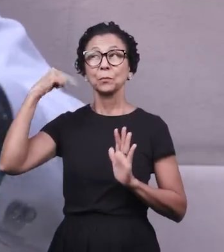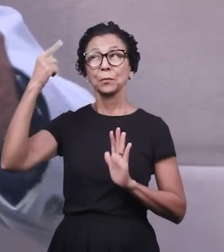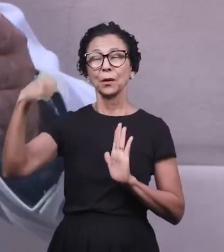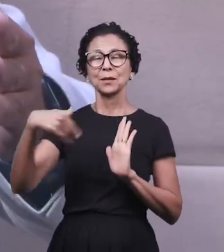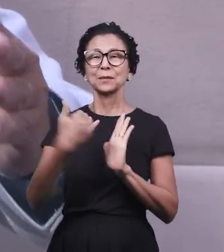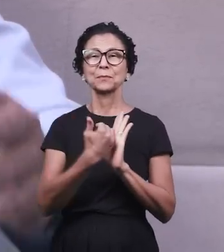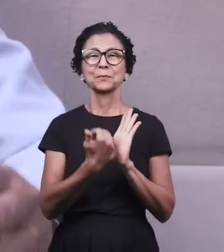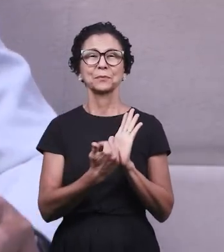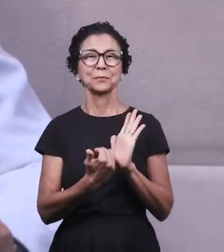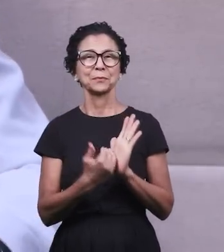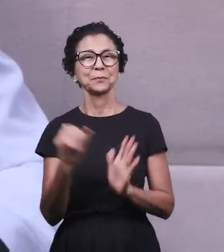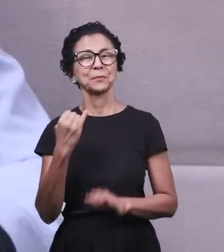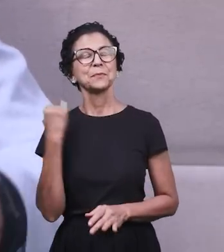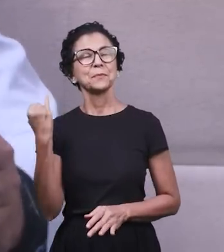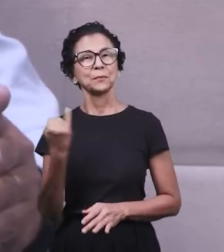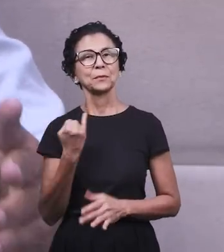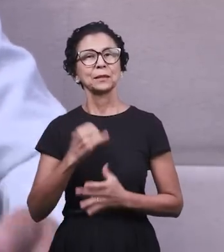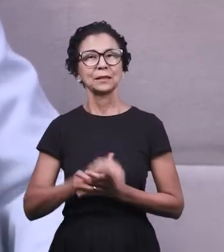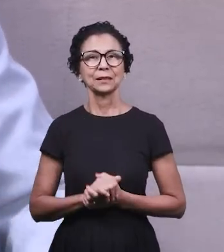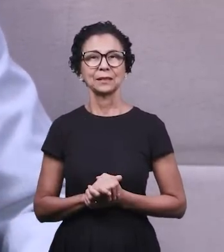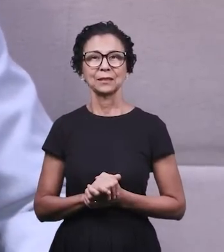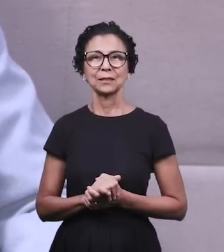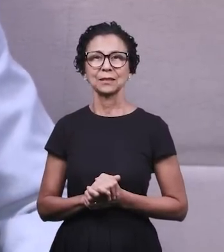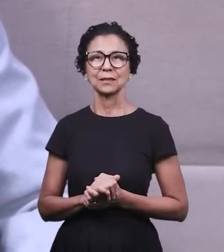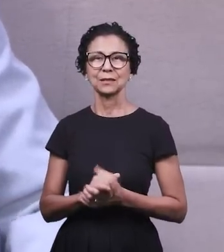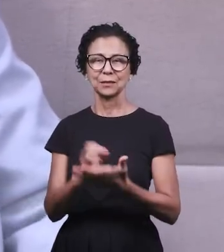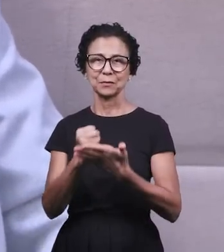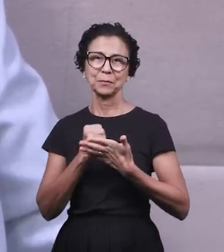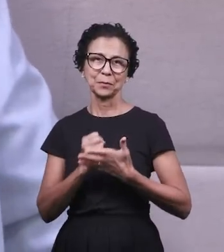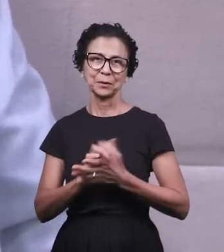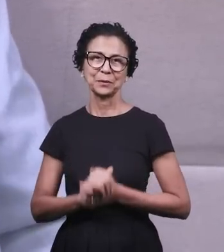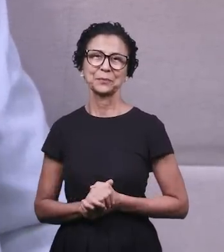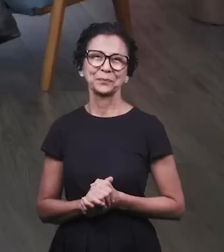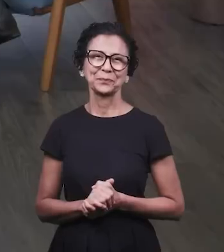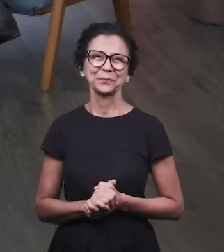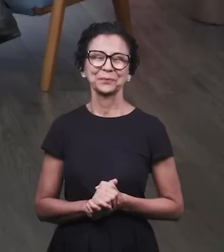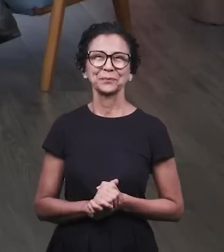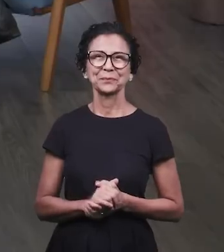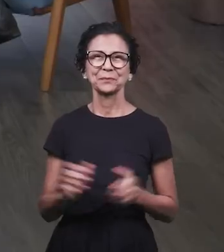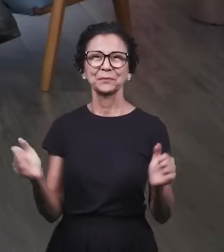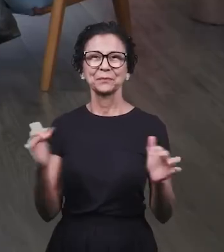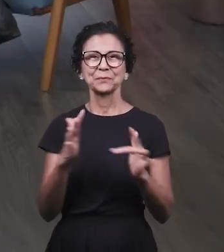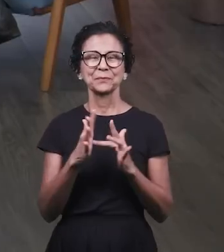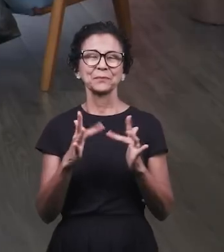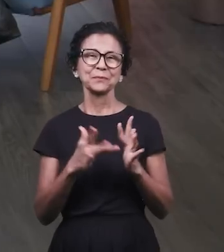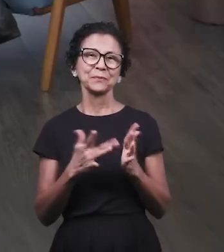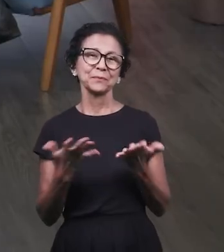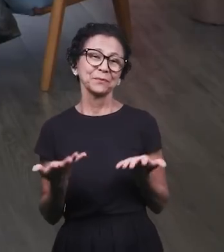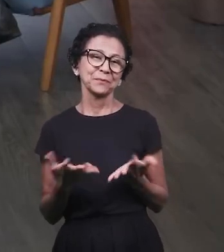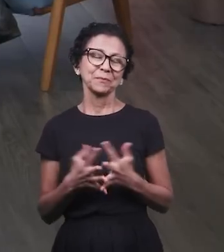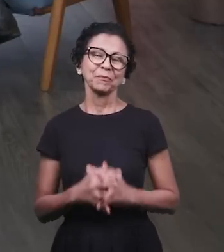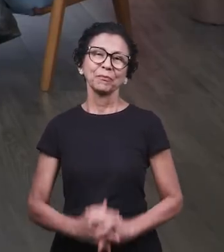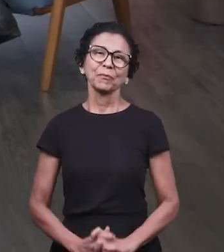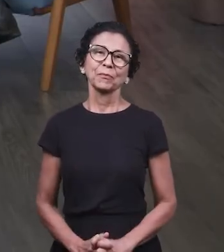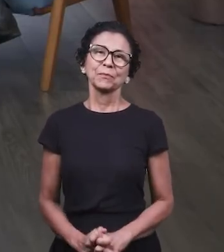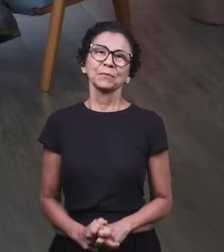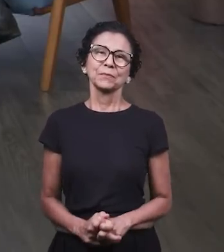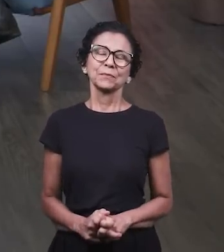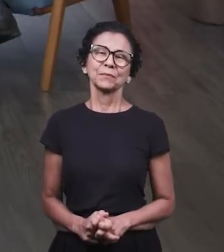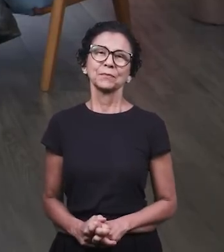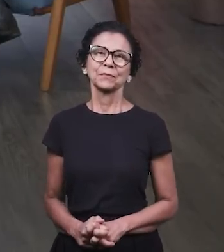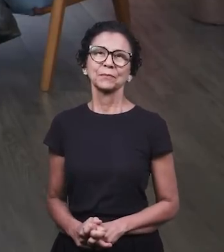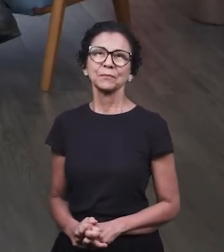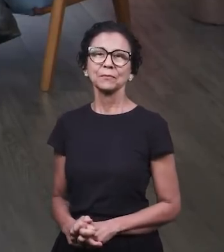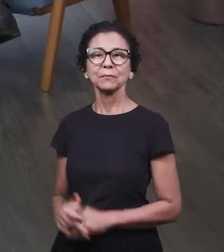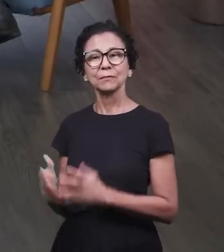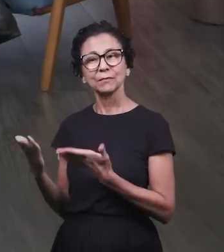é importante nós termos a sua participação nesse QR Code. Glória a Jesus. Está aí o QR Code